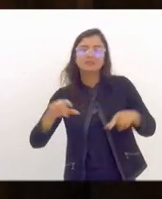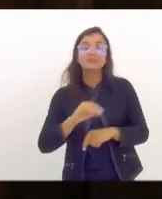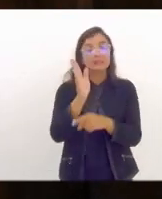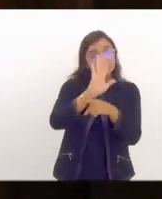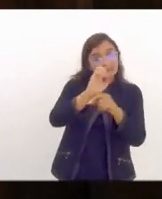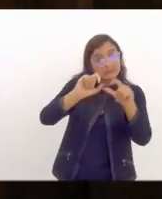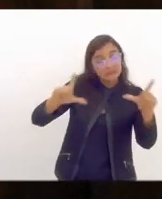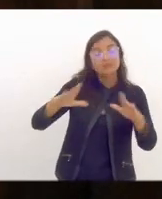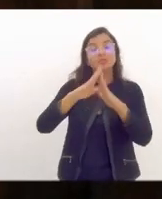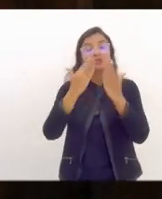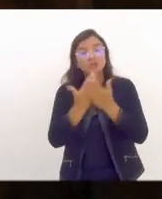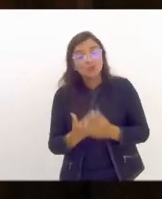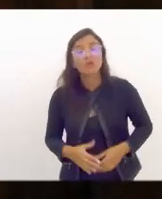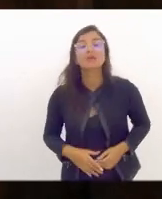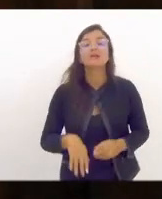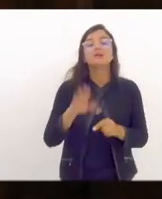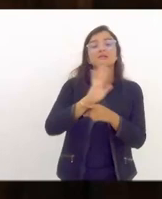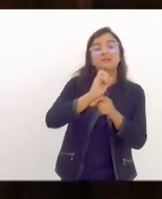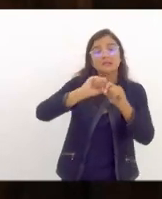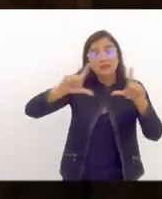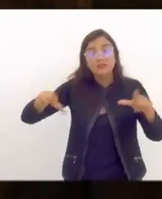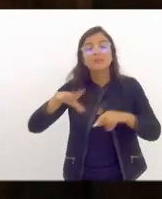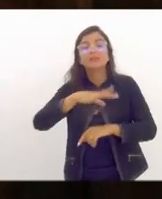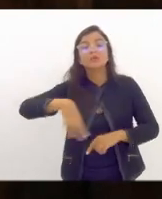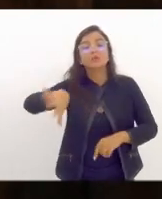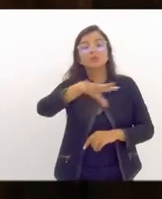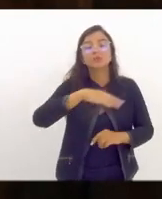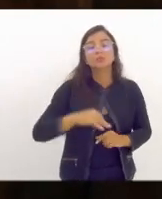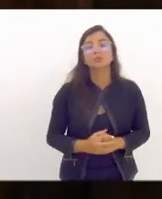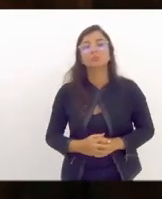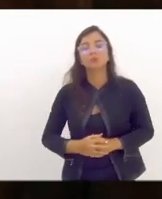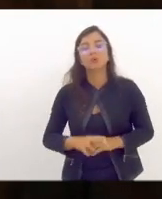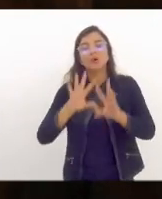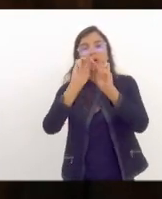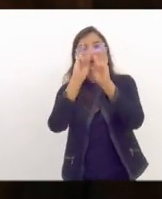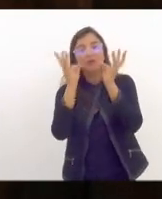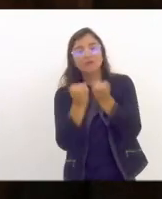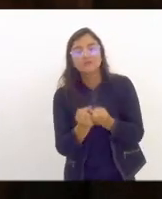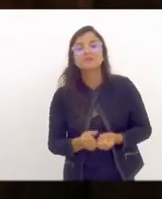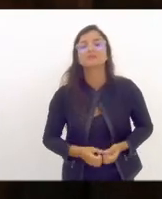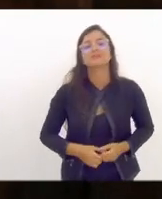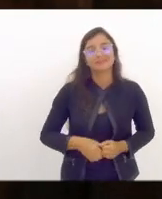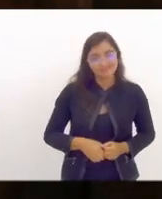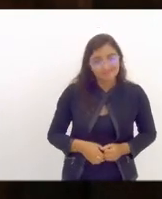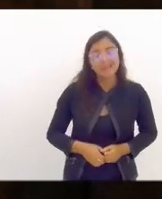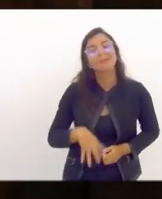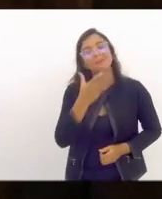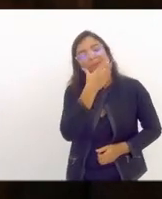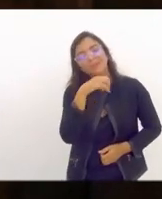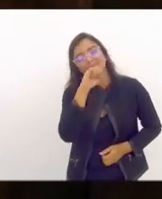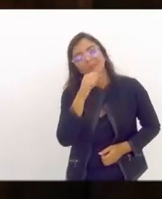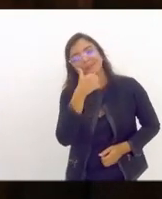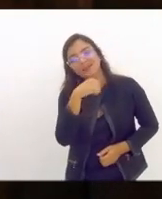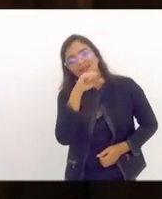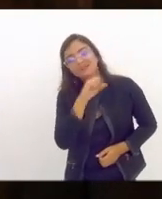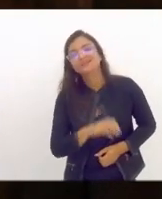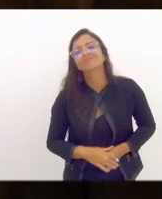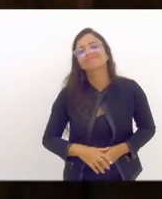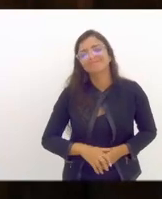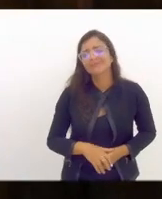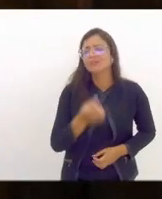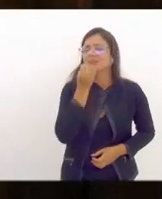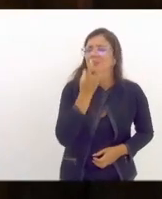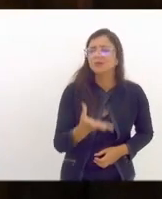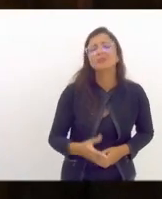rede limpa de exibição oficina-se de pais e sim literário esses três últimos deixando legados